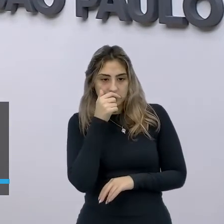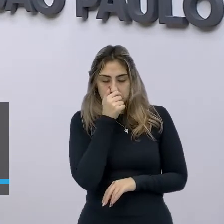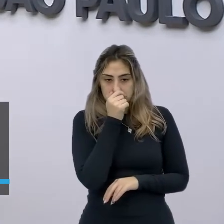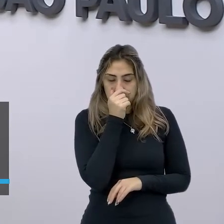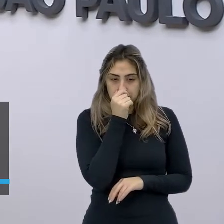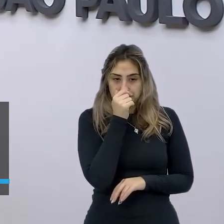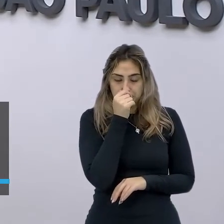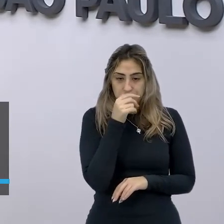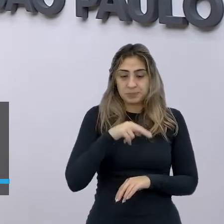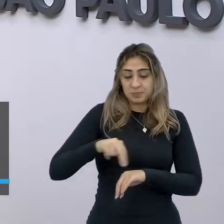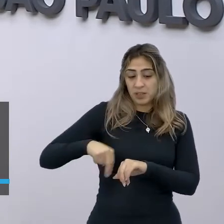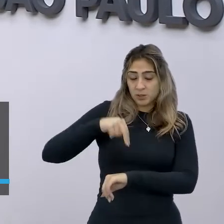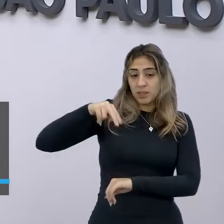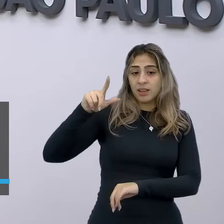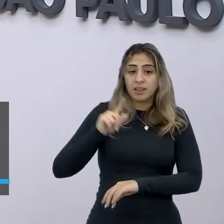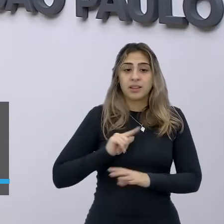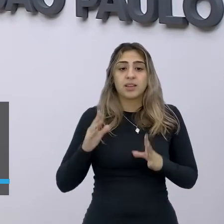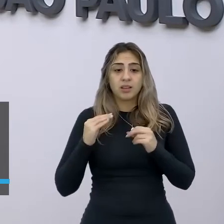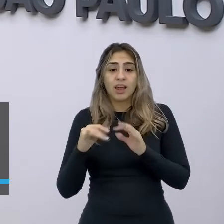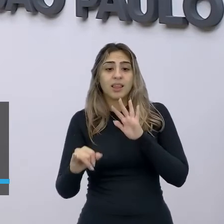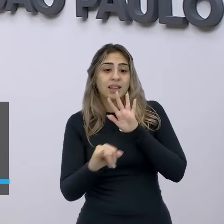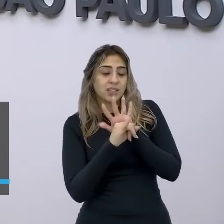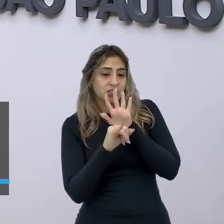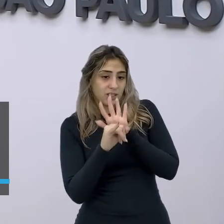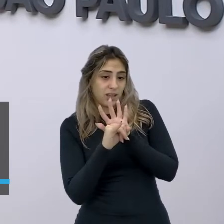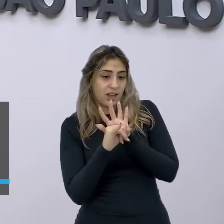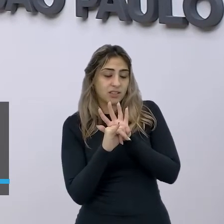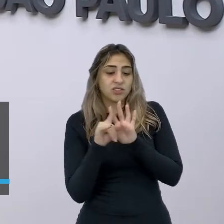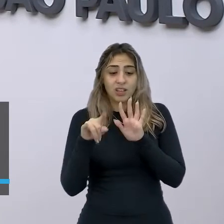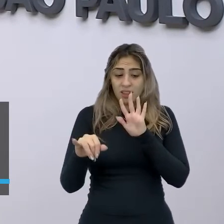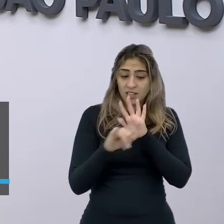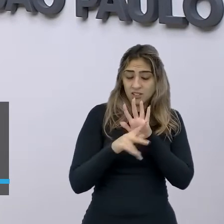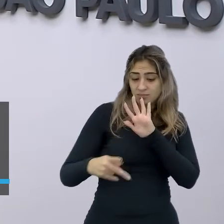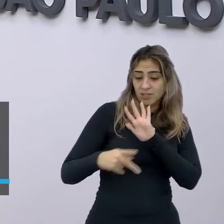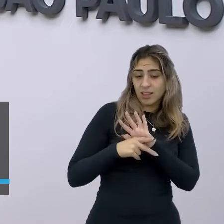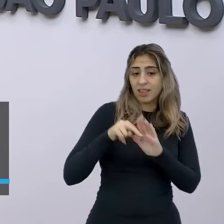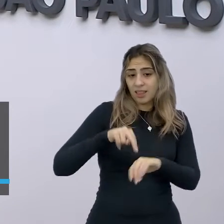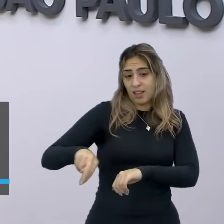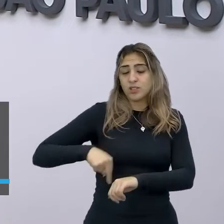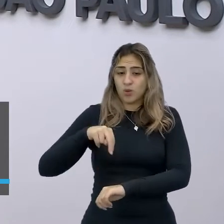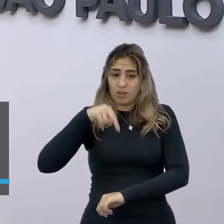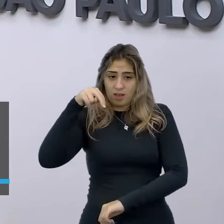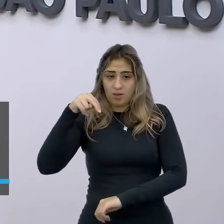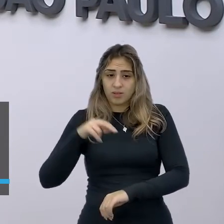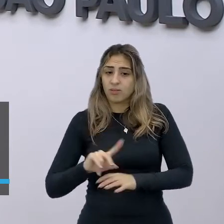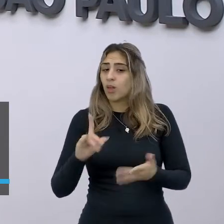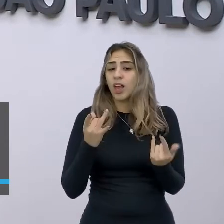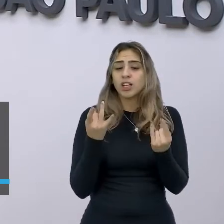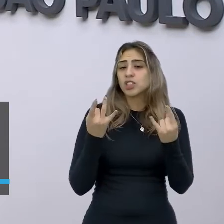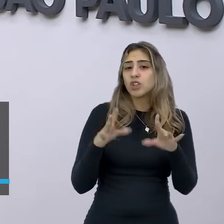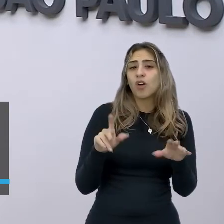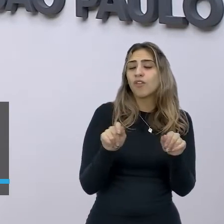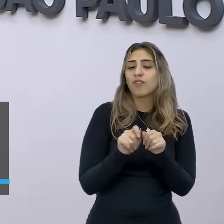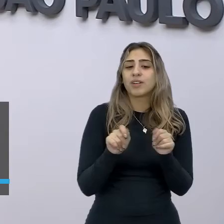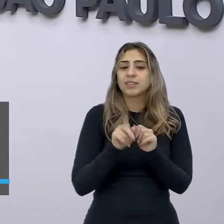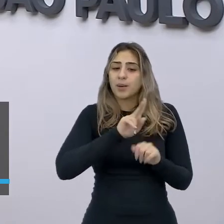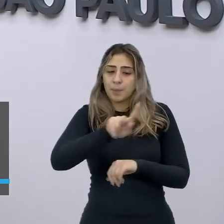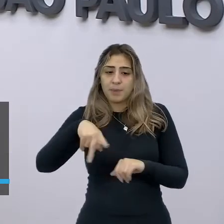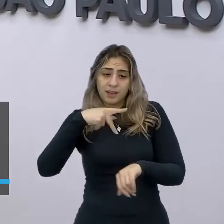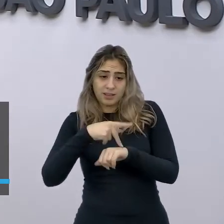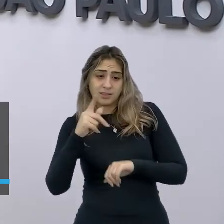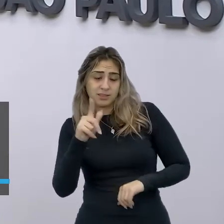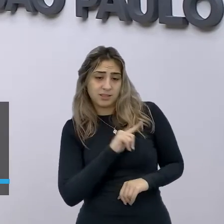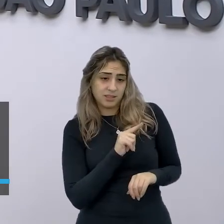E o nacionalismo tem a ver com uma identidade, né? Com uma identidade nacional. Então, não basta apenas um país